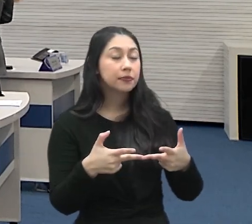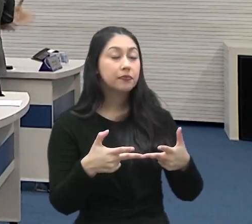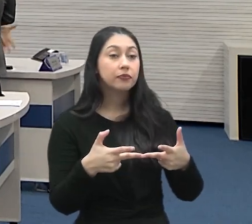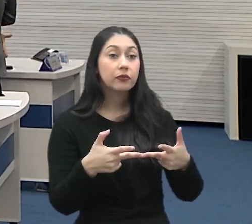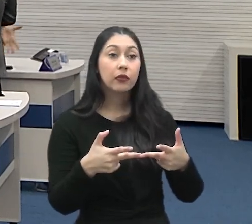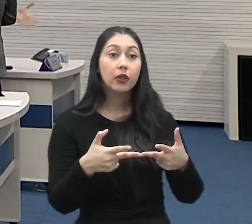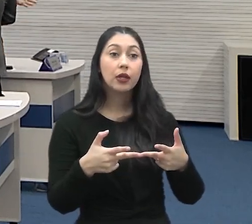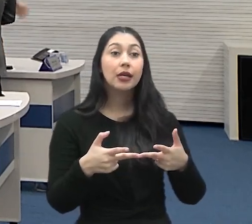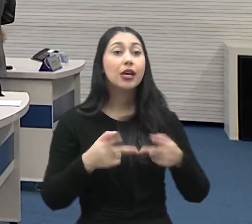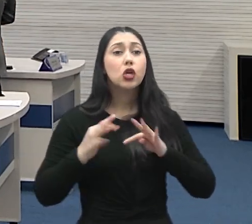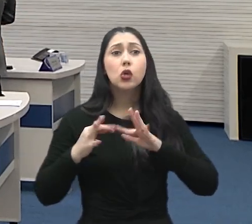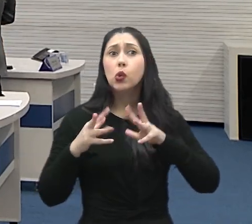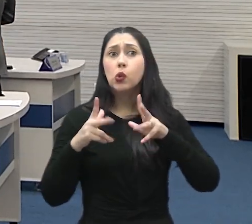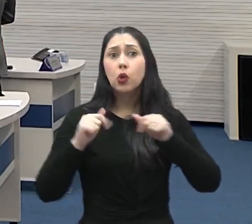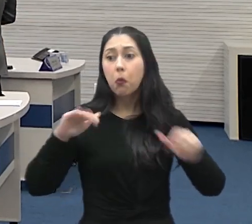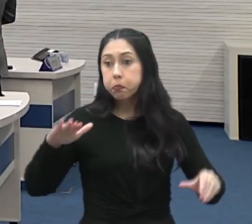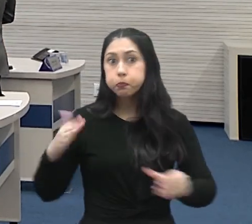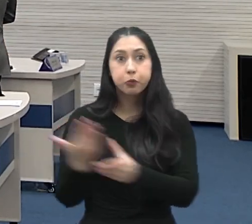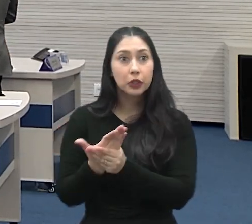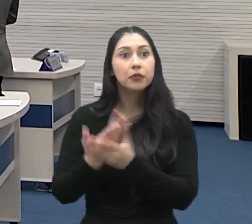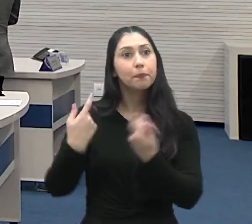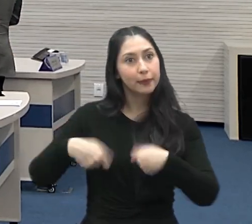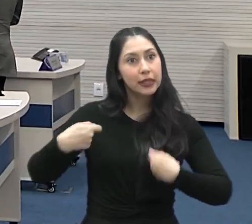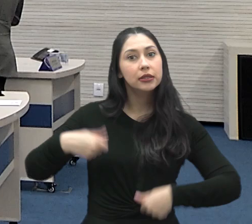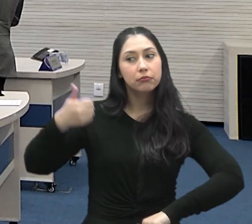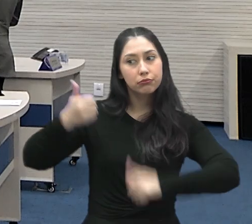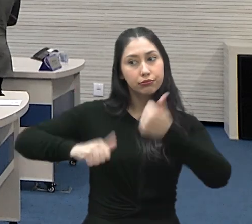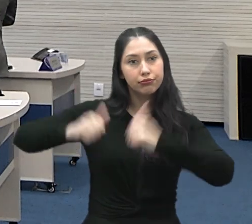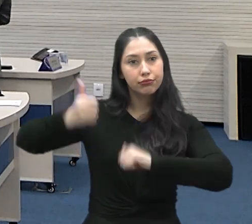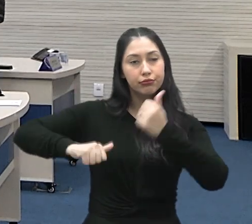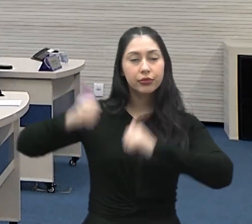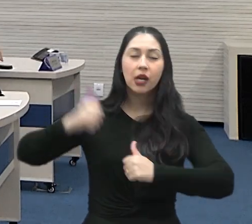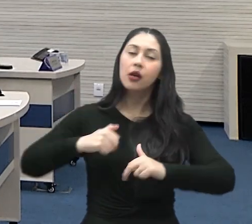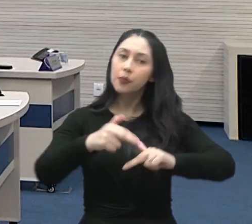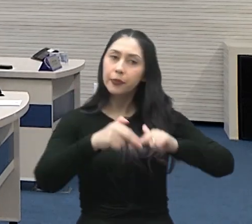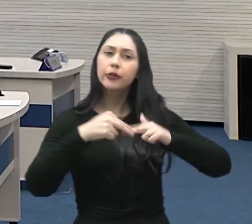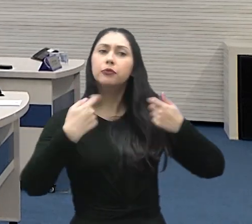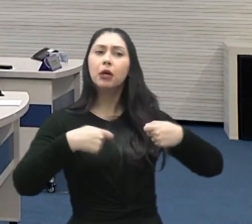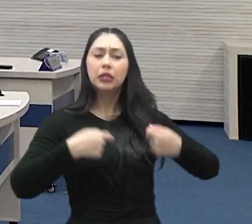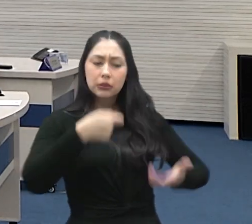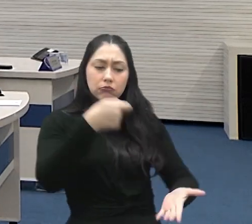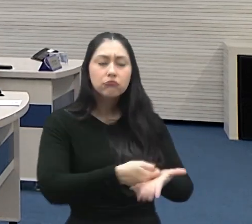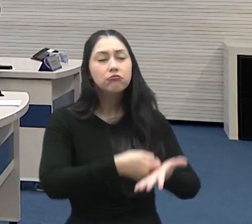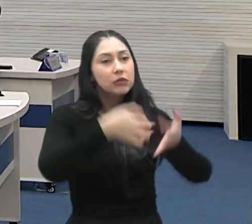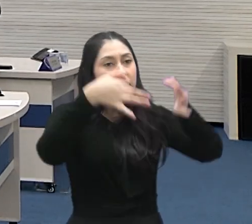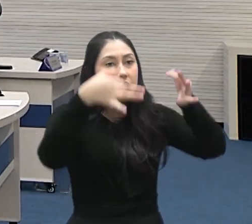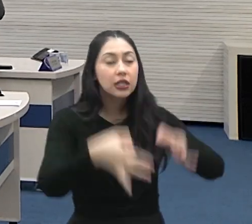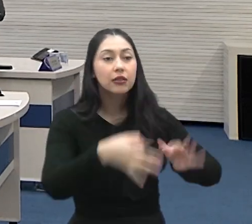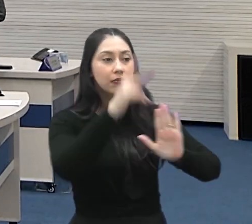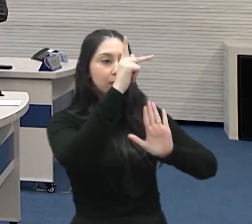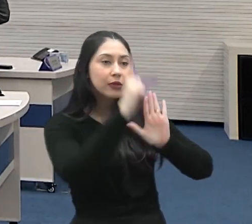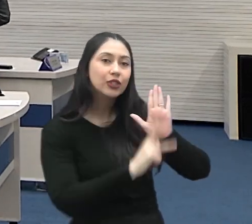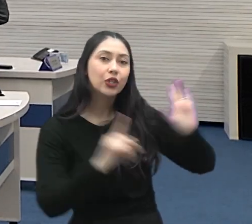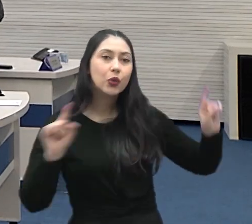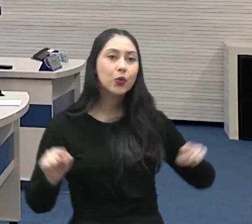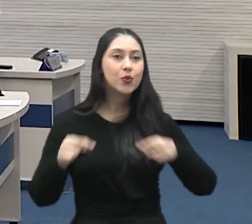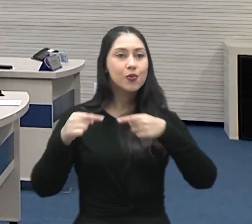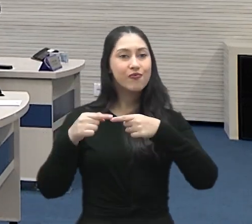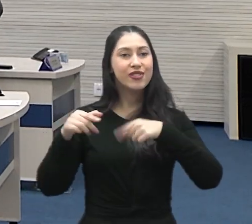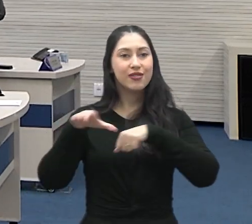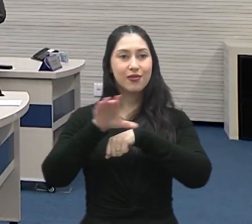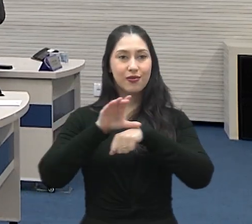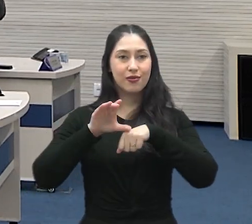Casa, no Parlamento, todos os processos passam por ela, então ela tem que manter esse rigor mesmo, para que os projetos